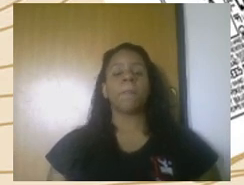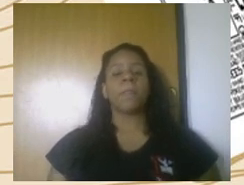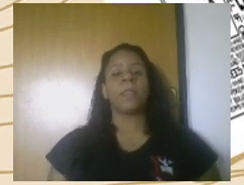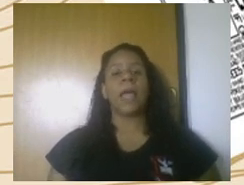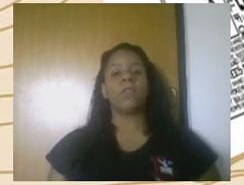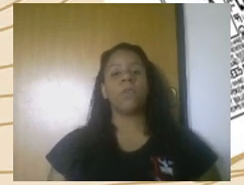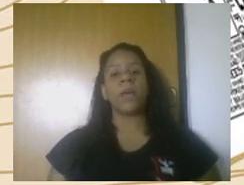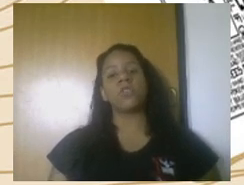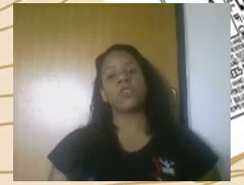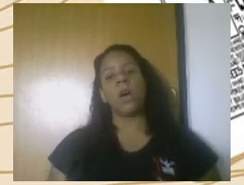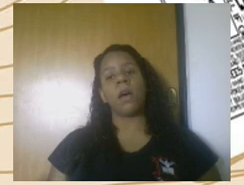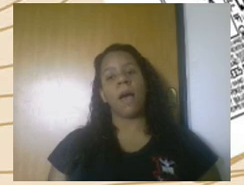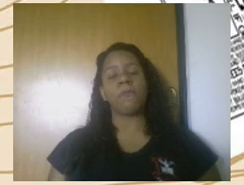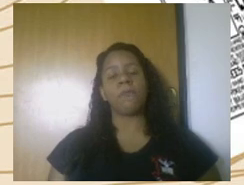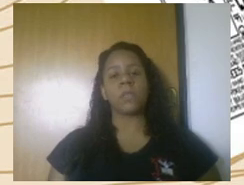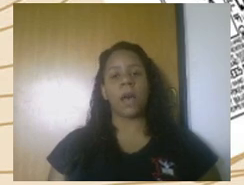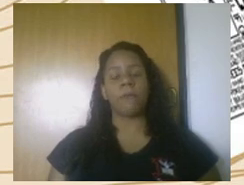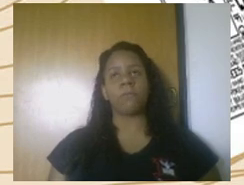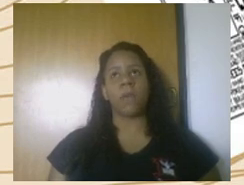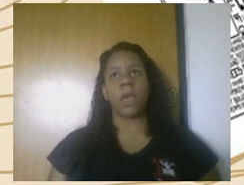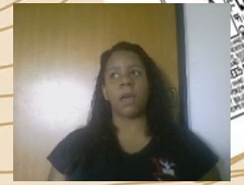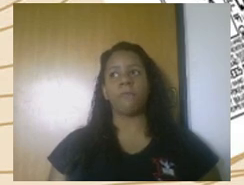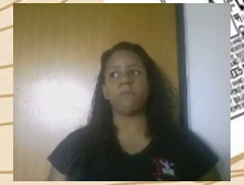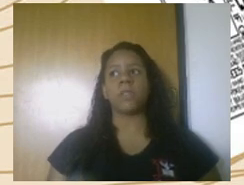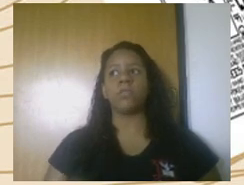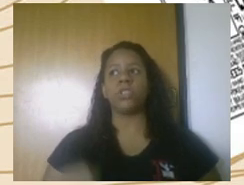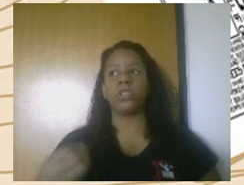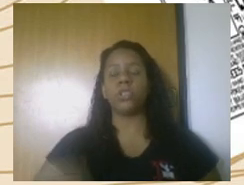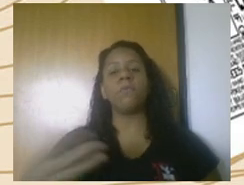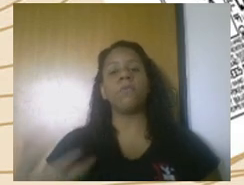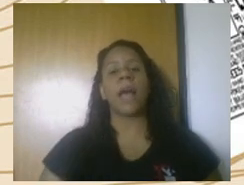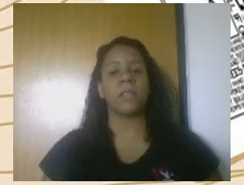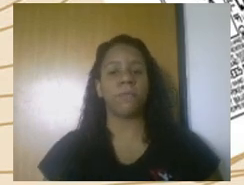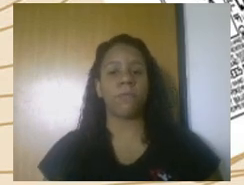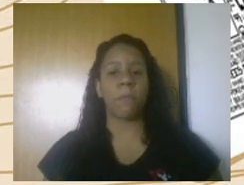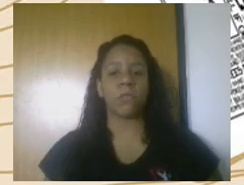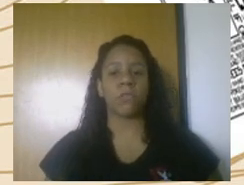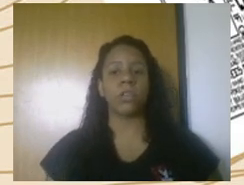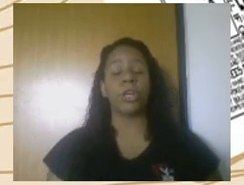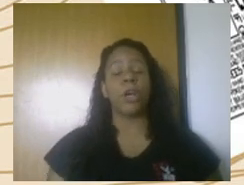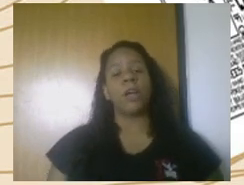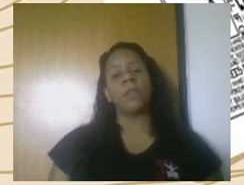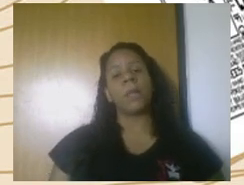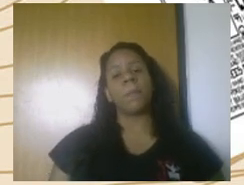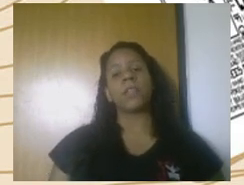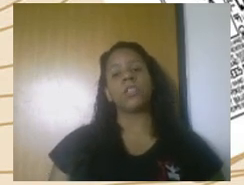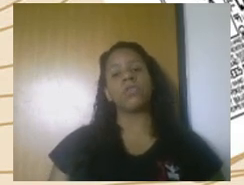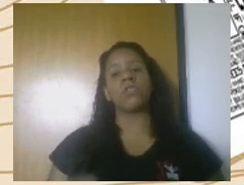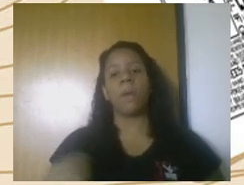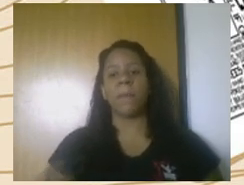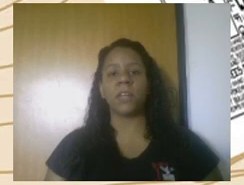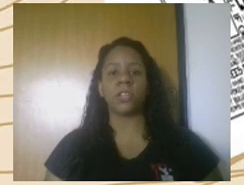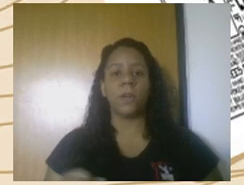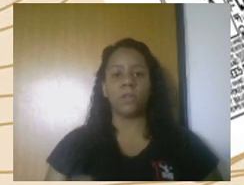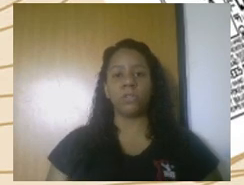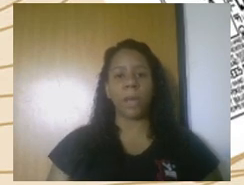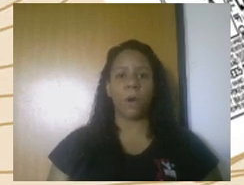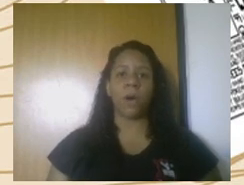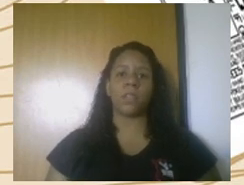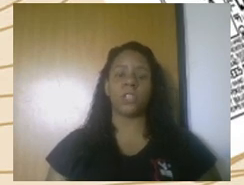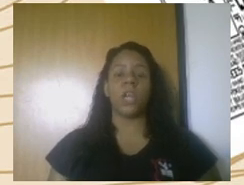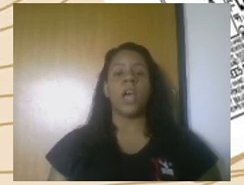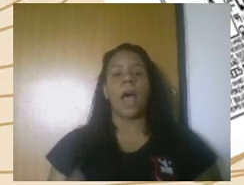dia, né, não é só a função de divulgar as informações, não tem partido somente